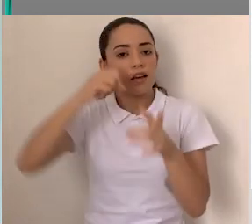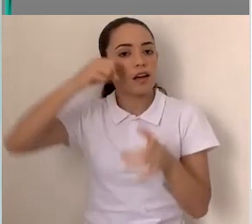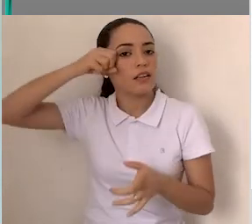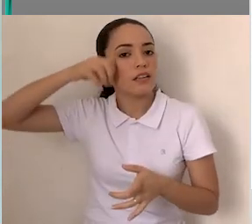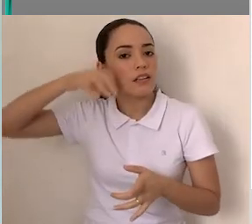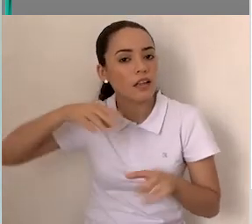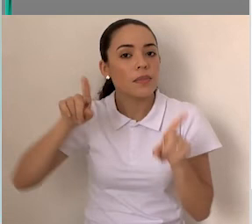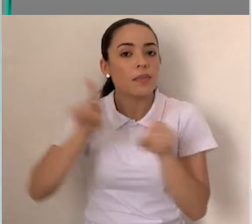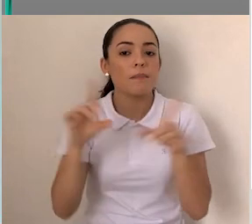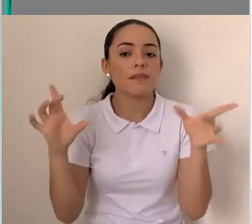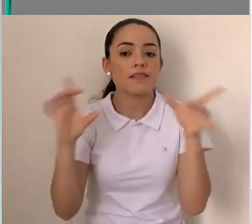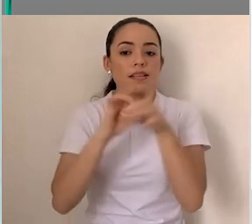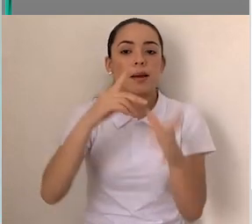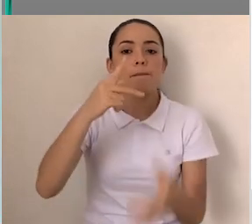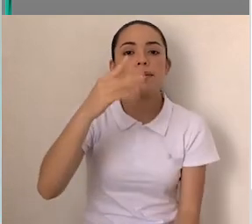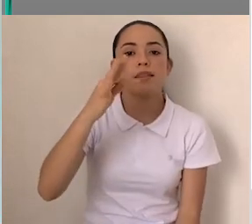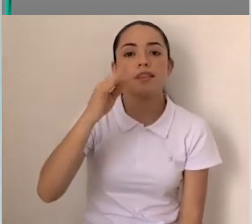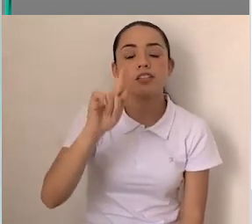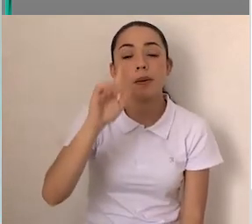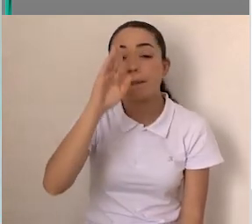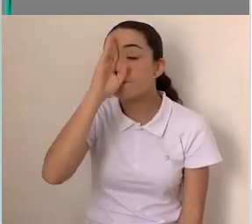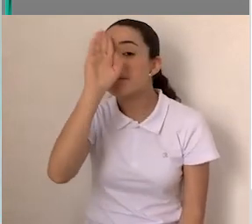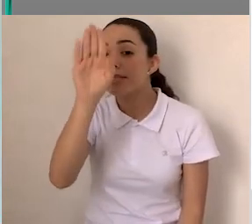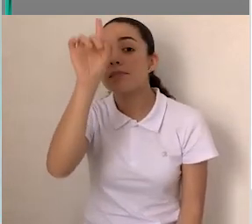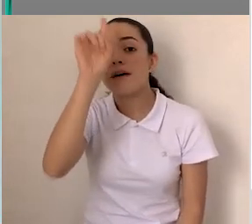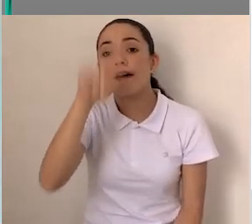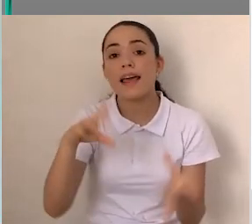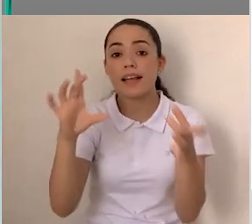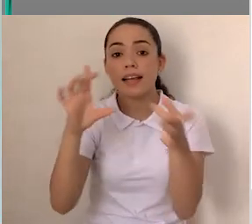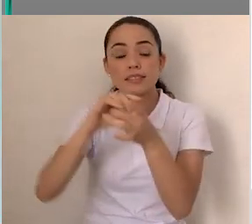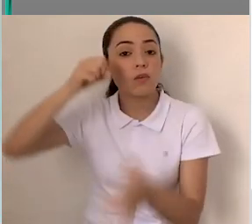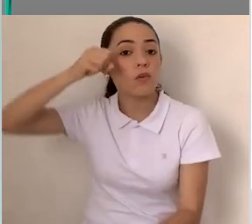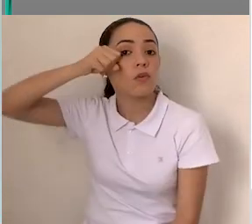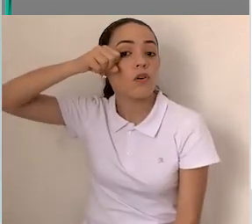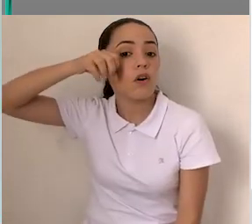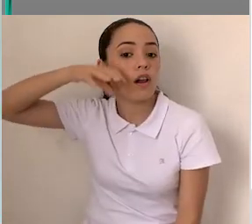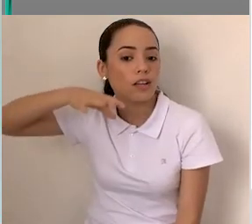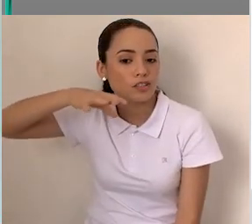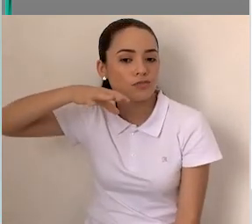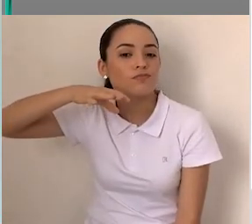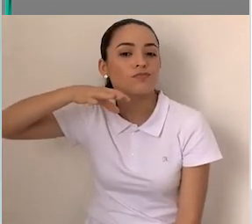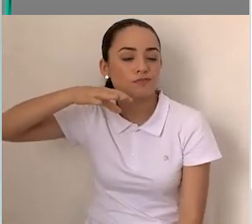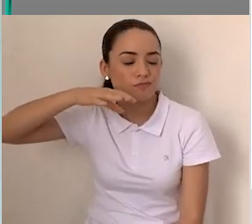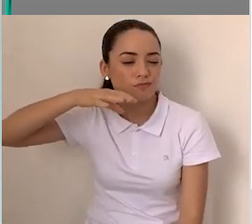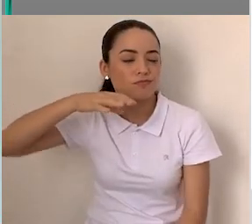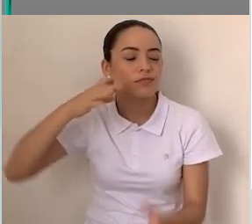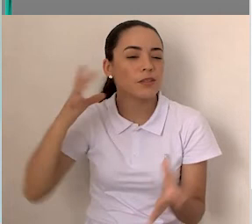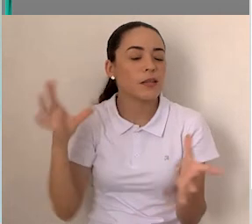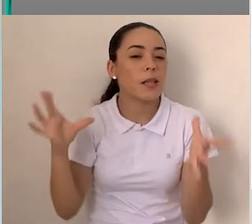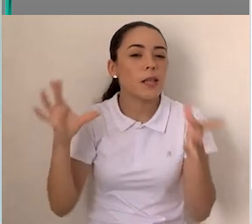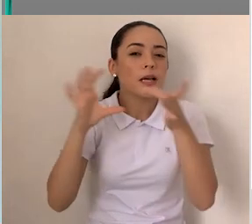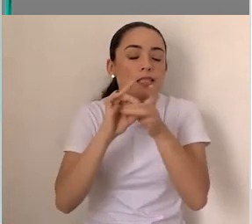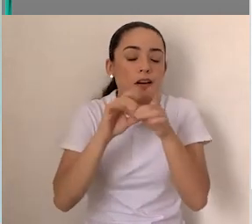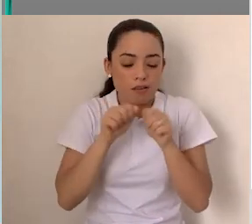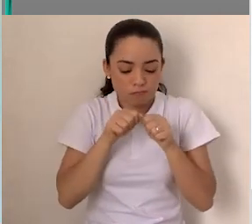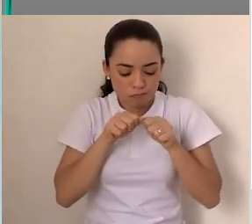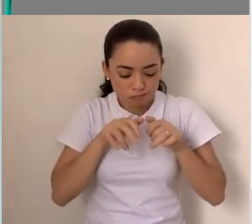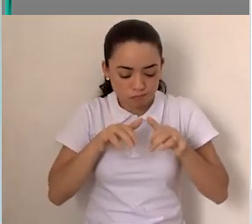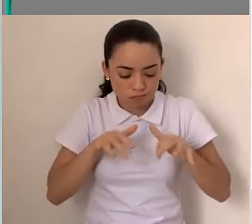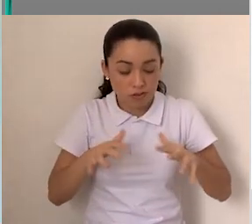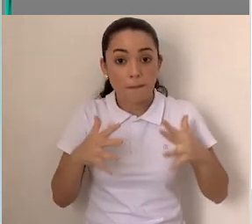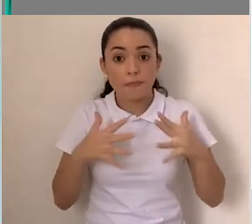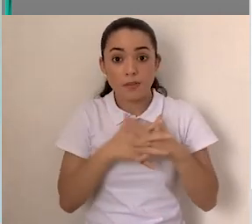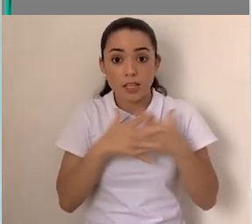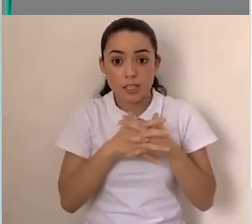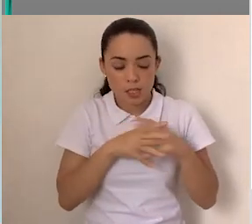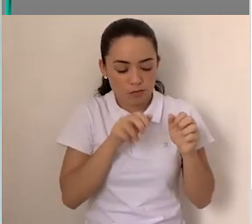sua ligação com as fibras colágenas é considerada sua função primária. É por meio dessa ligação que a tensão mecânica é transferida